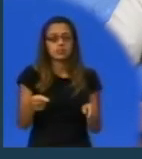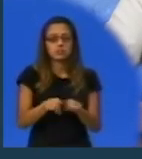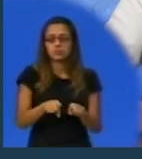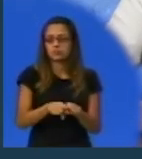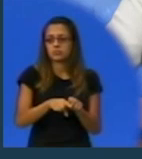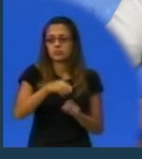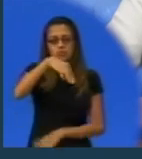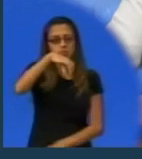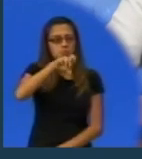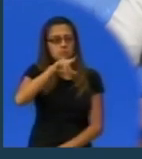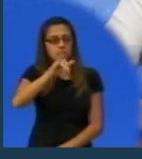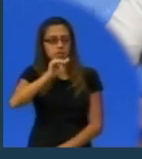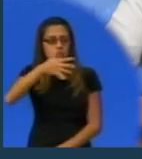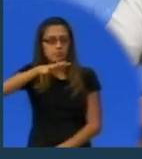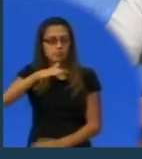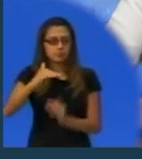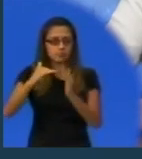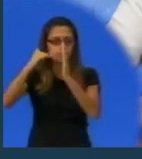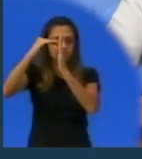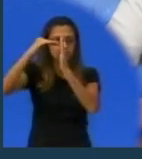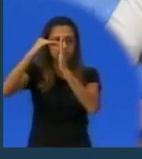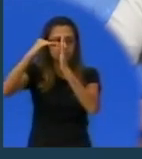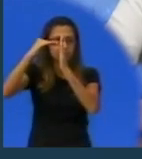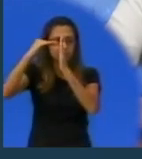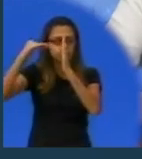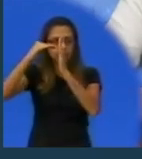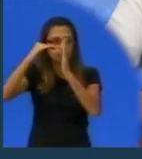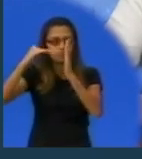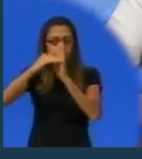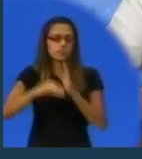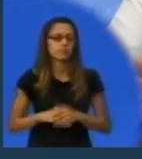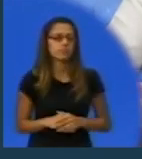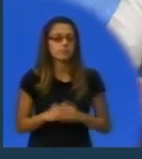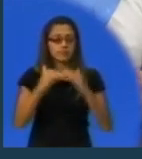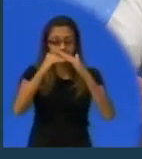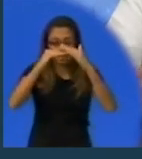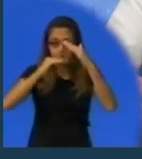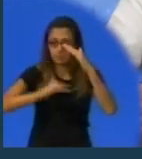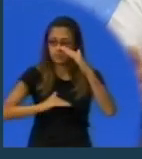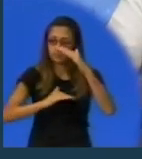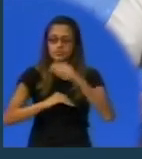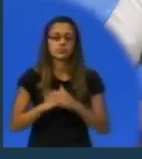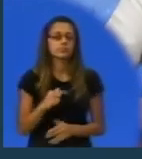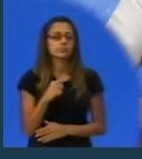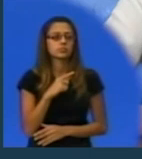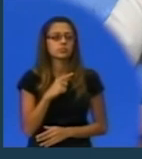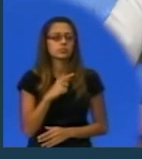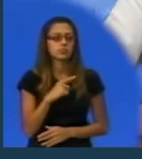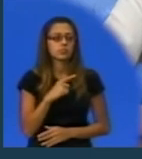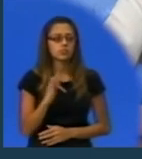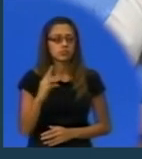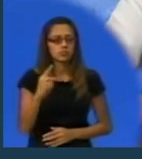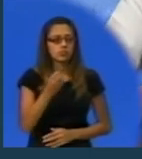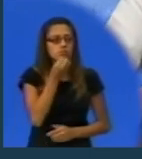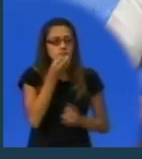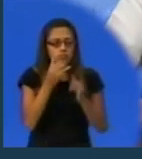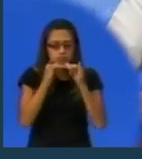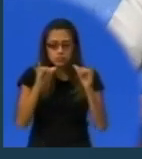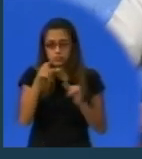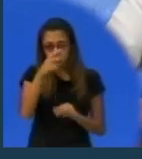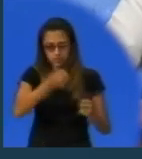no pico, né? Então você tem a média na posição central. Abaixo dessa curva você tem todos os dados que você avaliou,